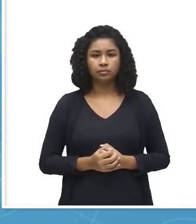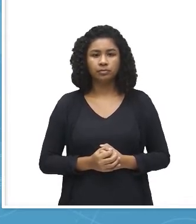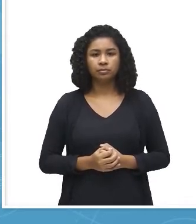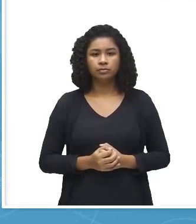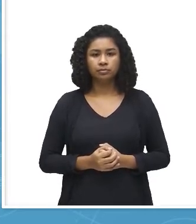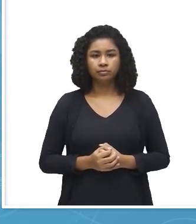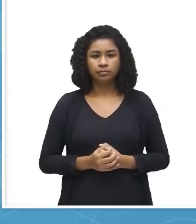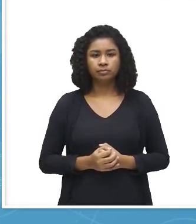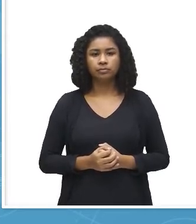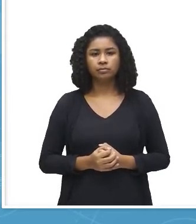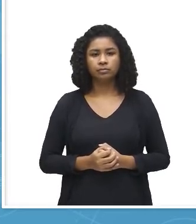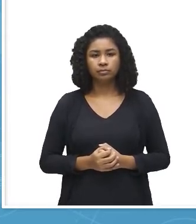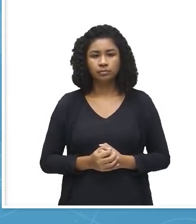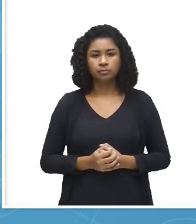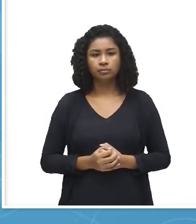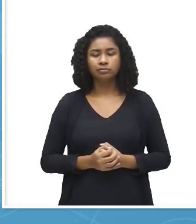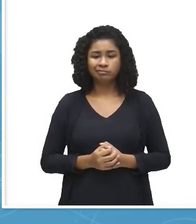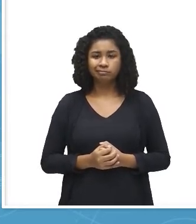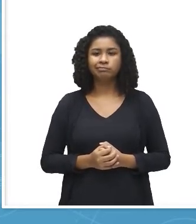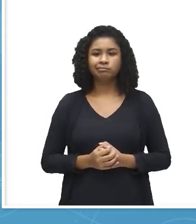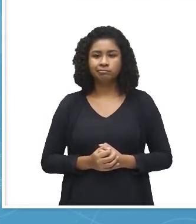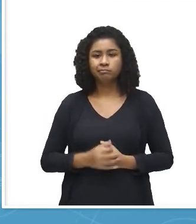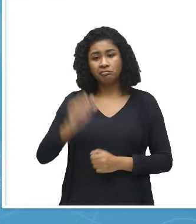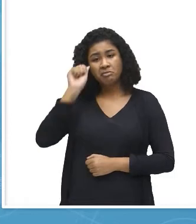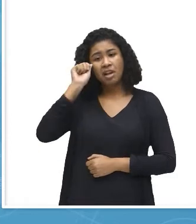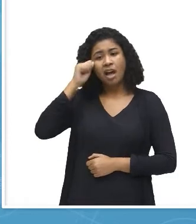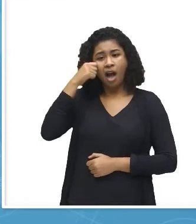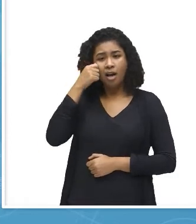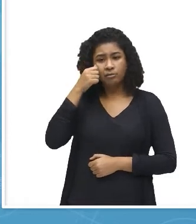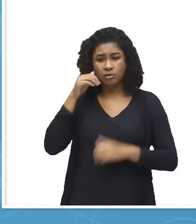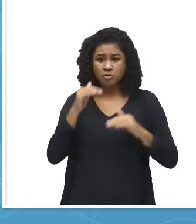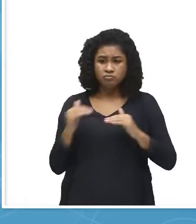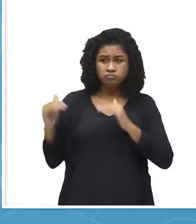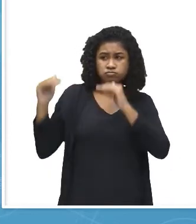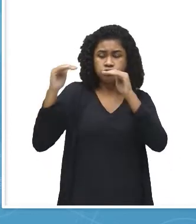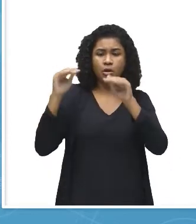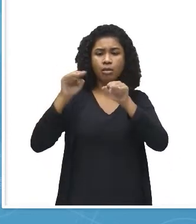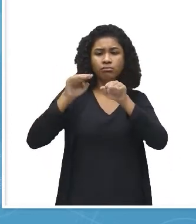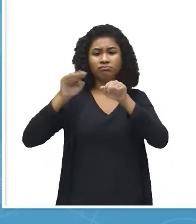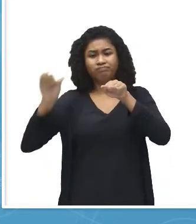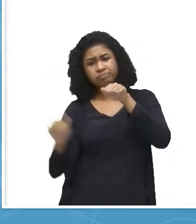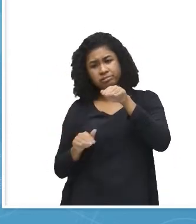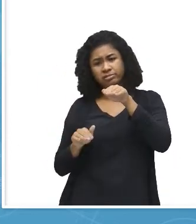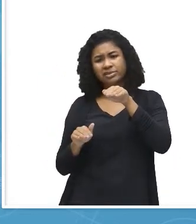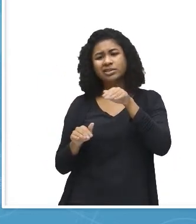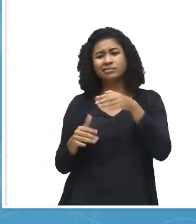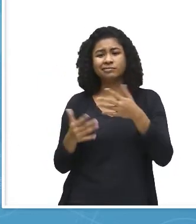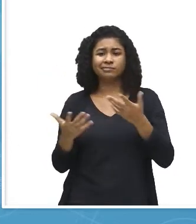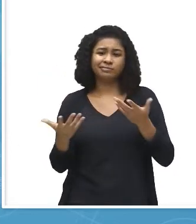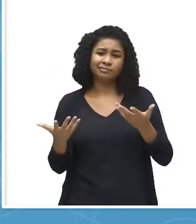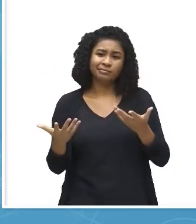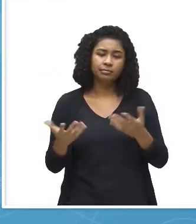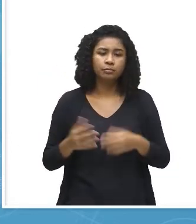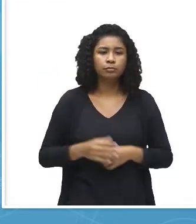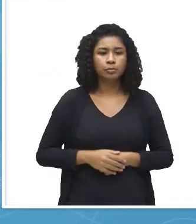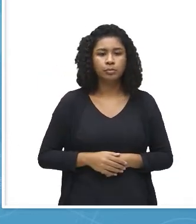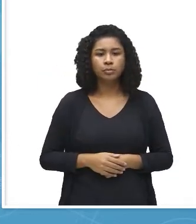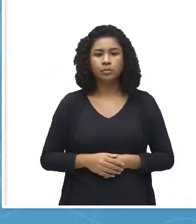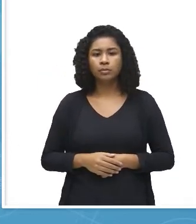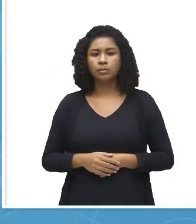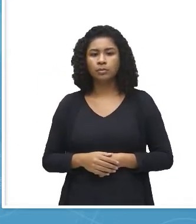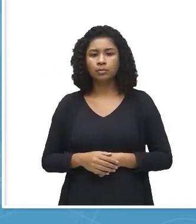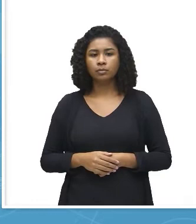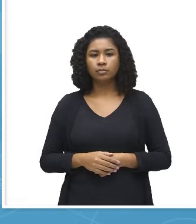da soberania por parte dos africanos. Segundo motivo, uma exploração econômica. E o terceiro motivo,